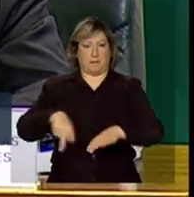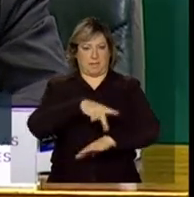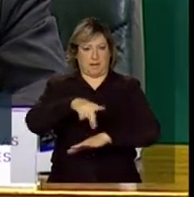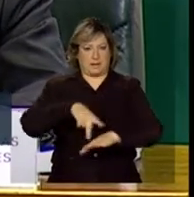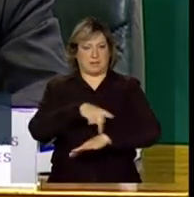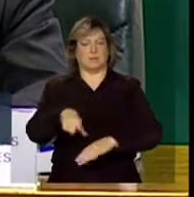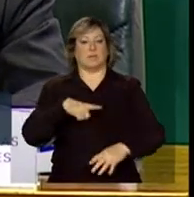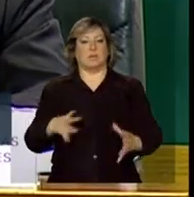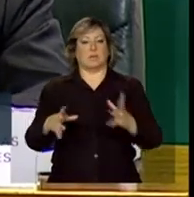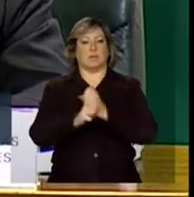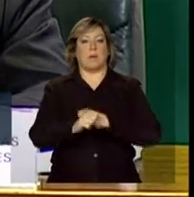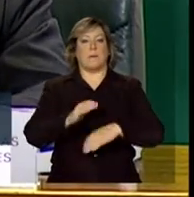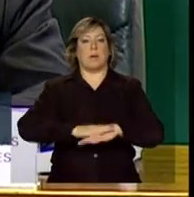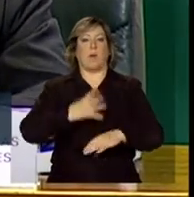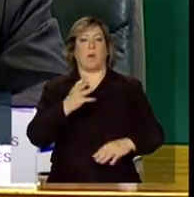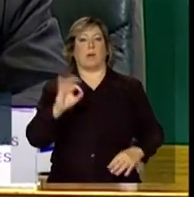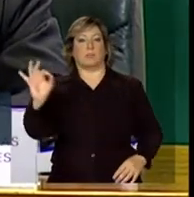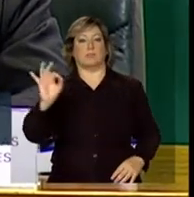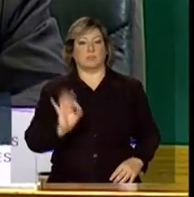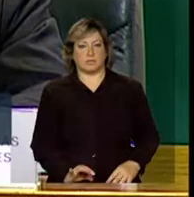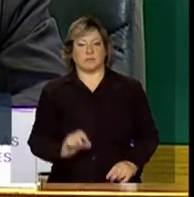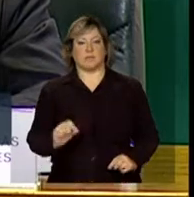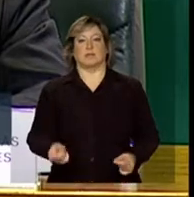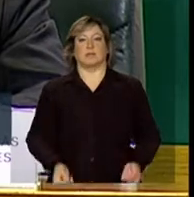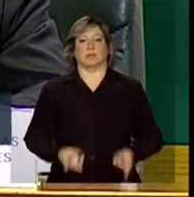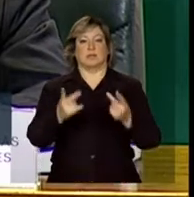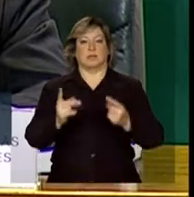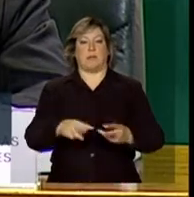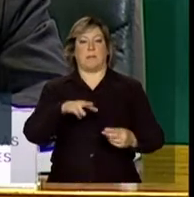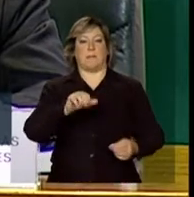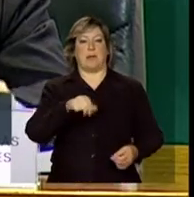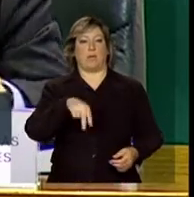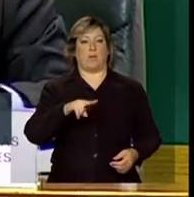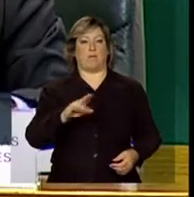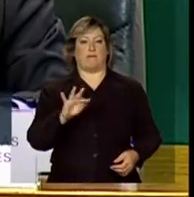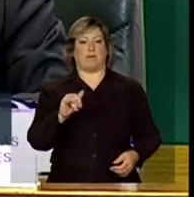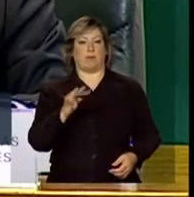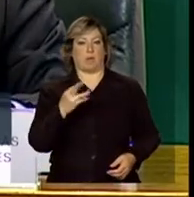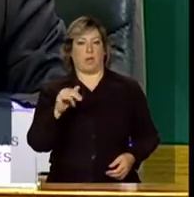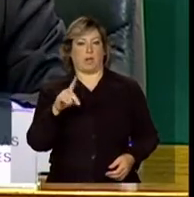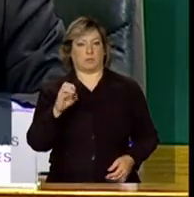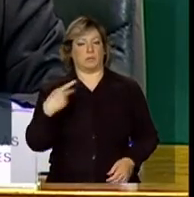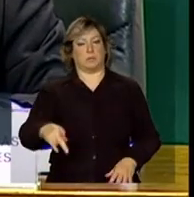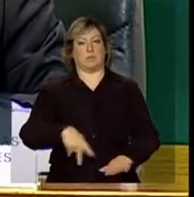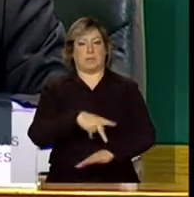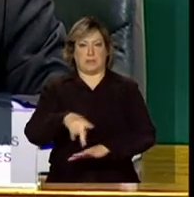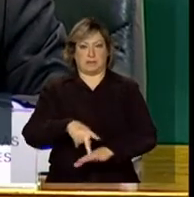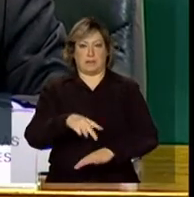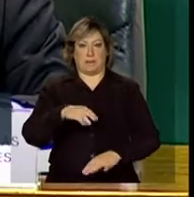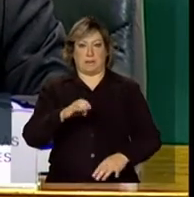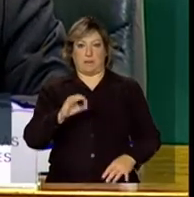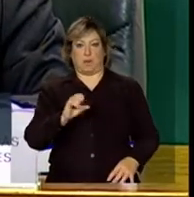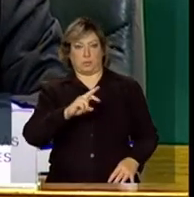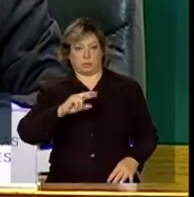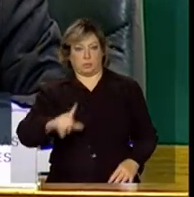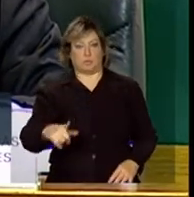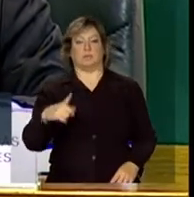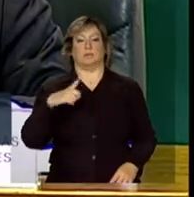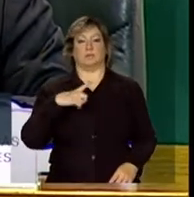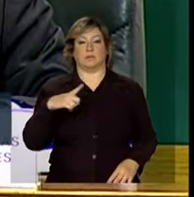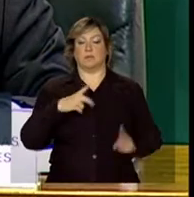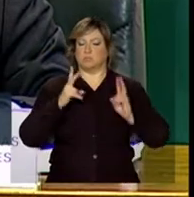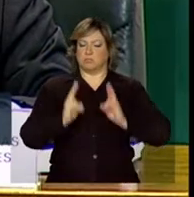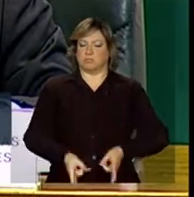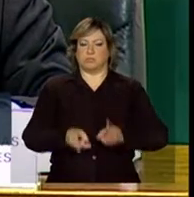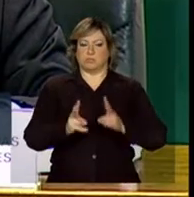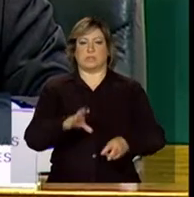absorvem mais de 40% das exportações de manufaturados do país o Mercosul mantém sua centralidade